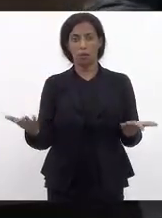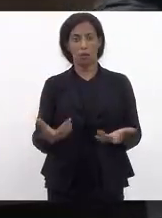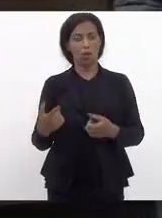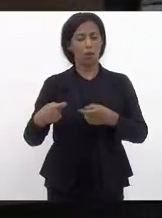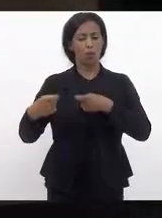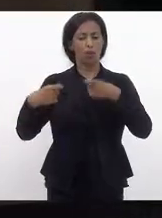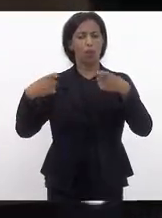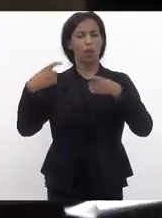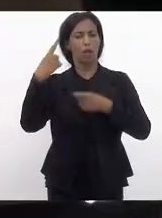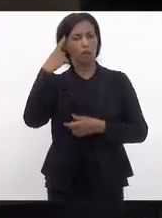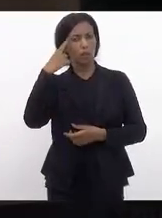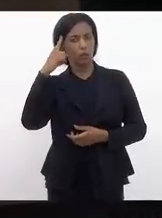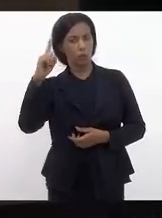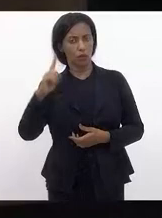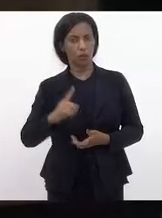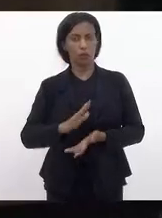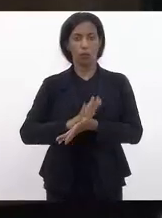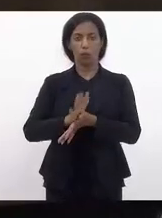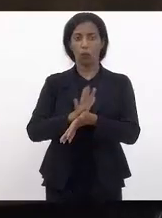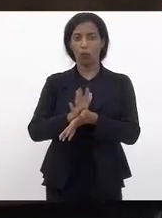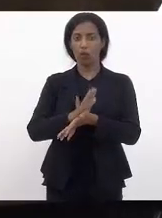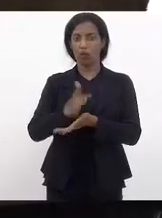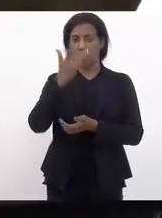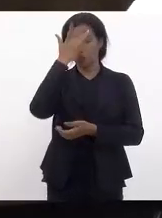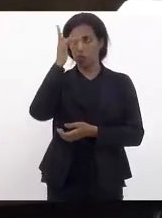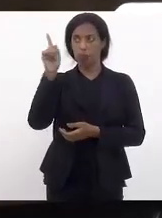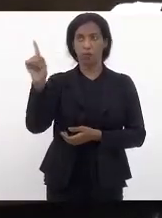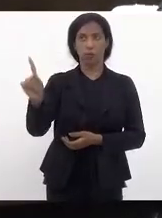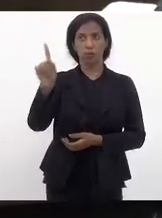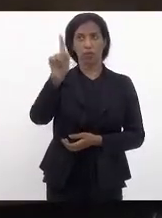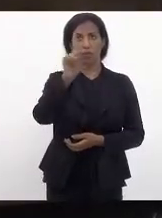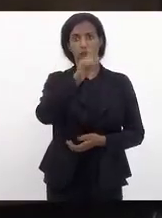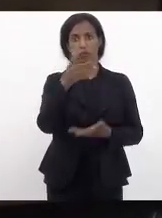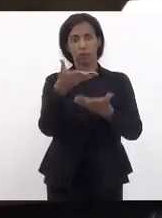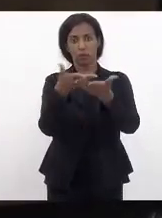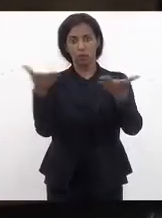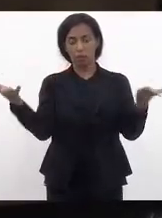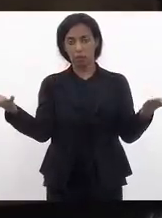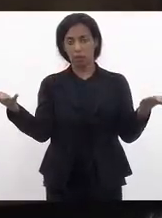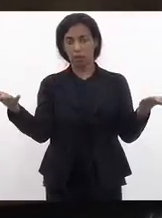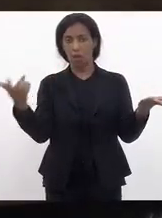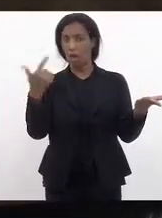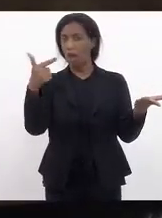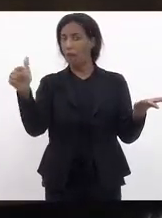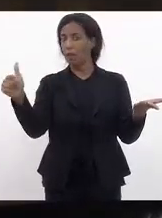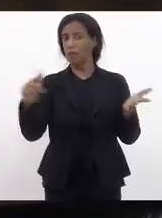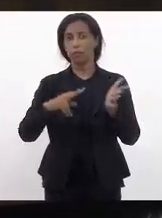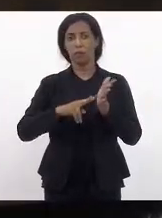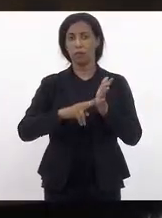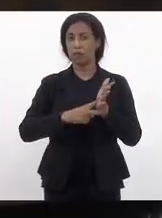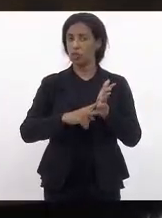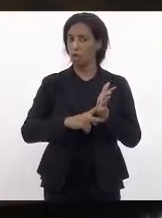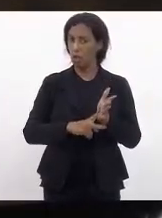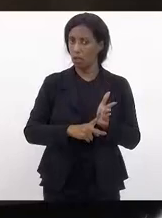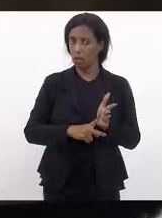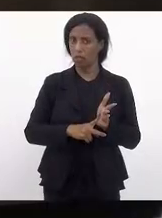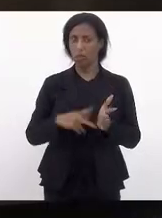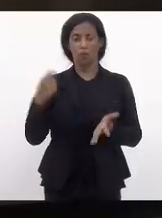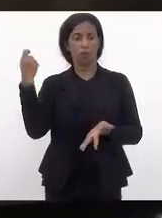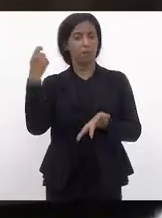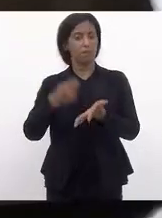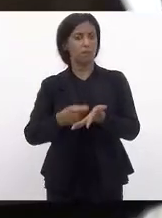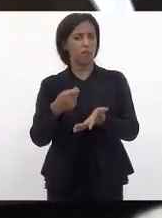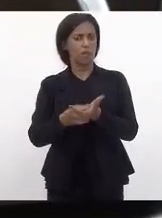não foi uma guerra ideológica foi covardia com as pessoas que estão aqui Aqui não tem Sindicalista não tem